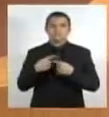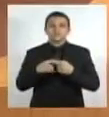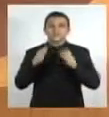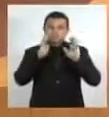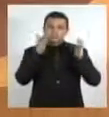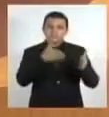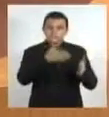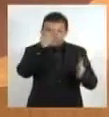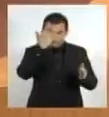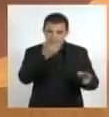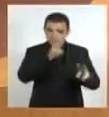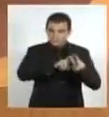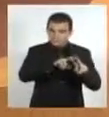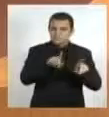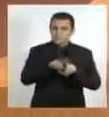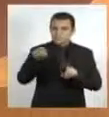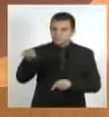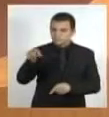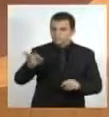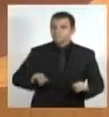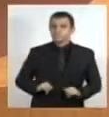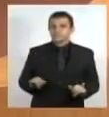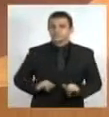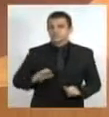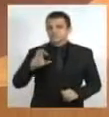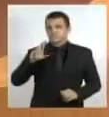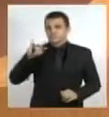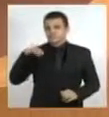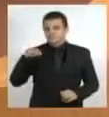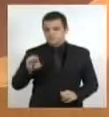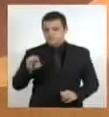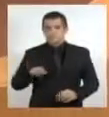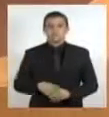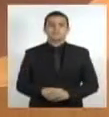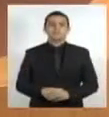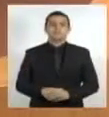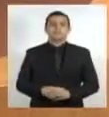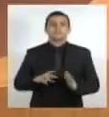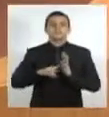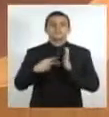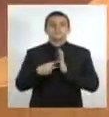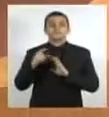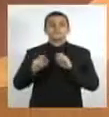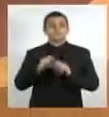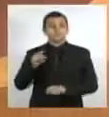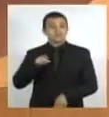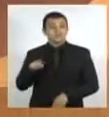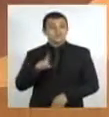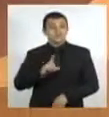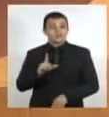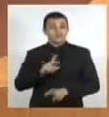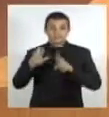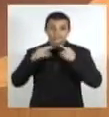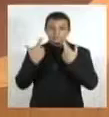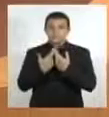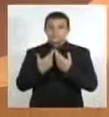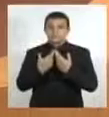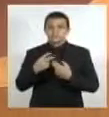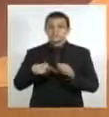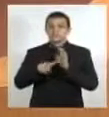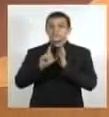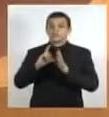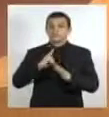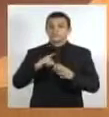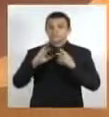também para quem sofreu o crime. Ou seja, e lá nós tivemos essa reunião fizemos inicialmente um café da